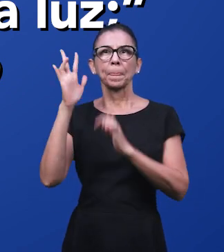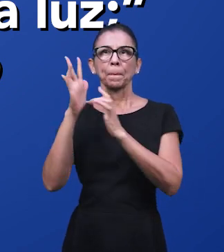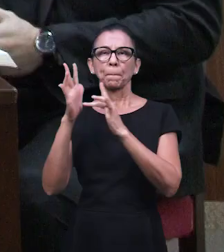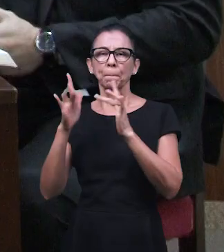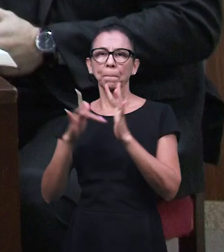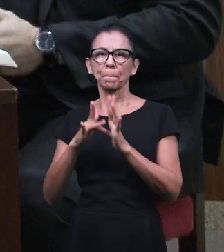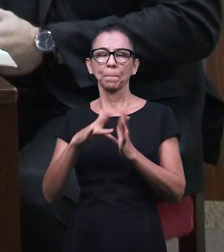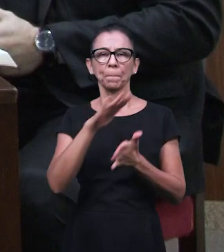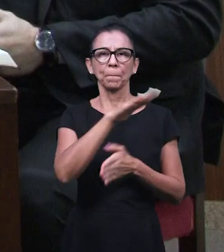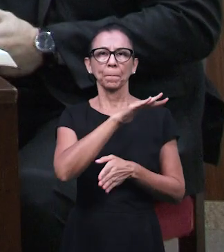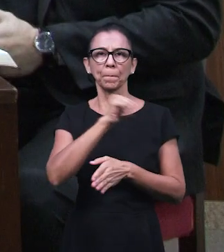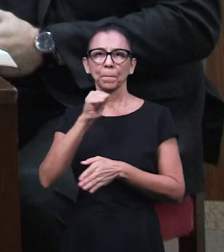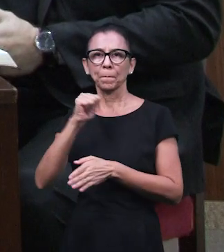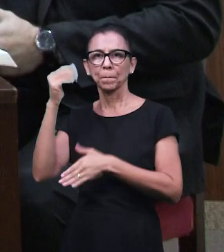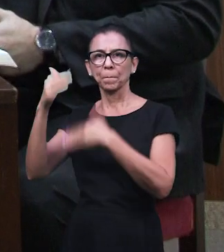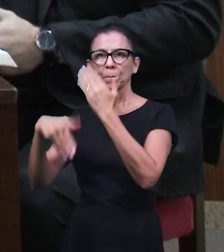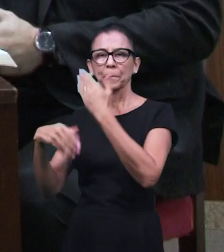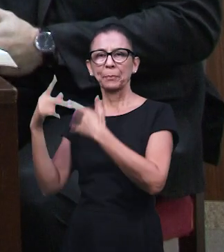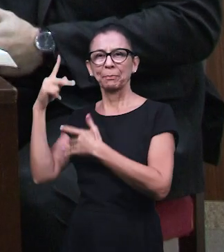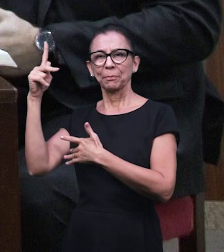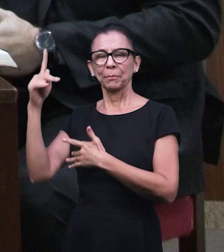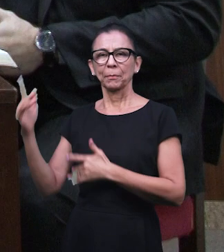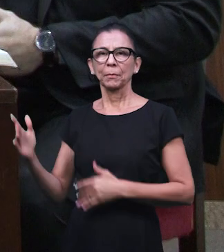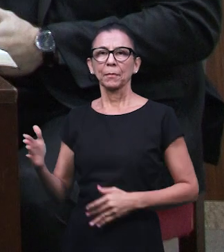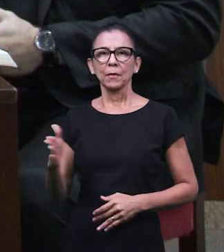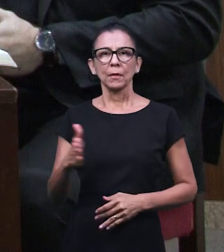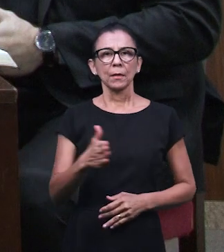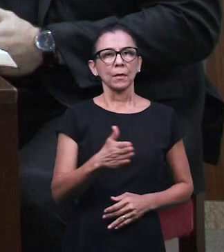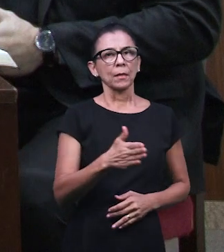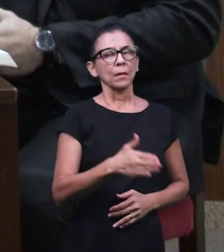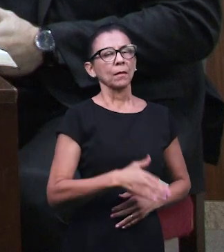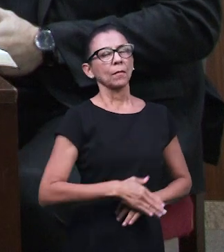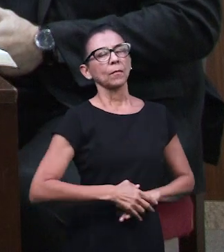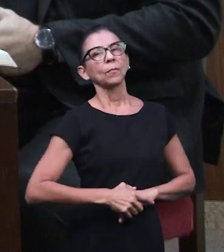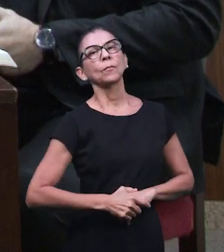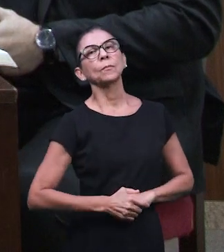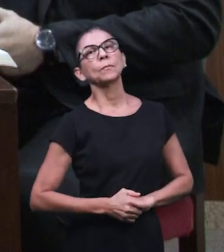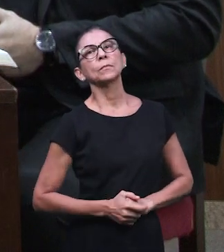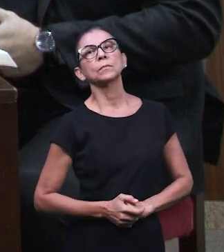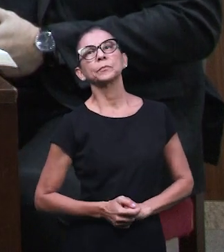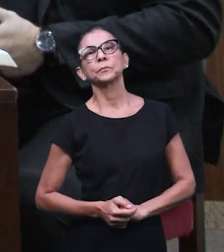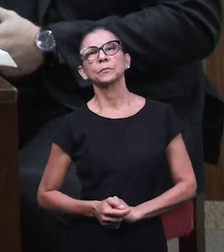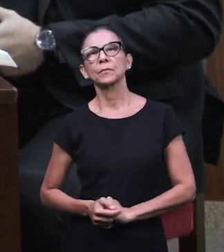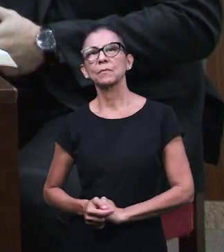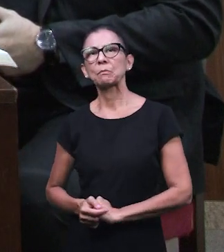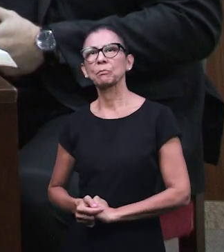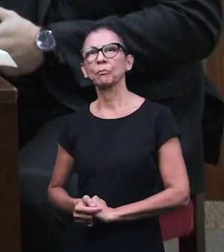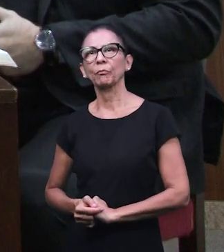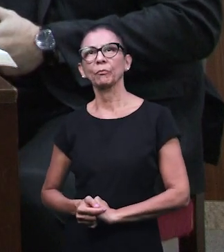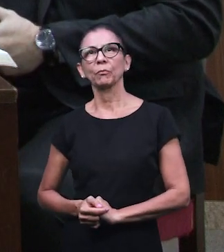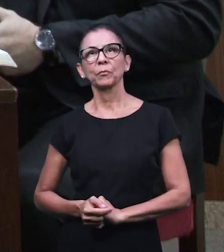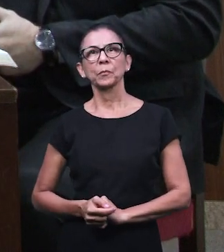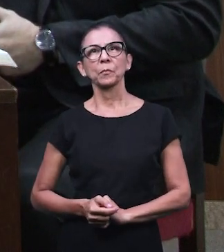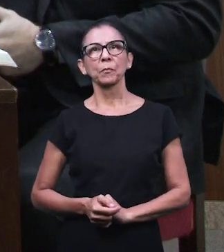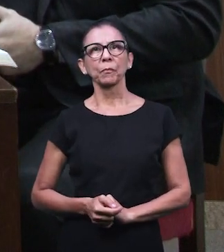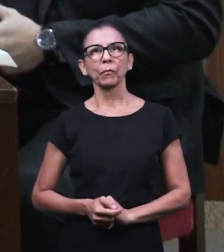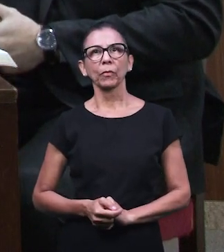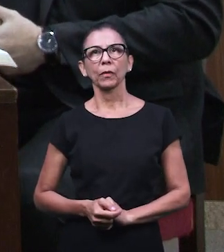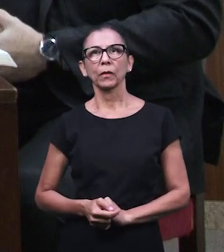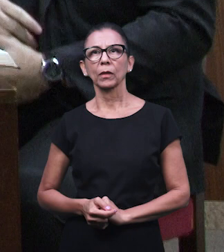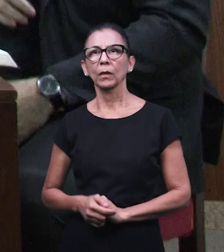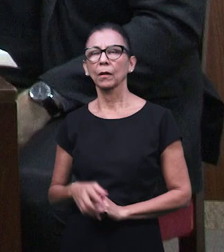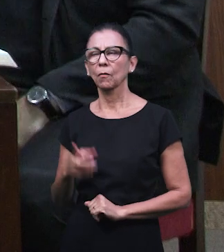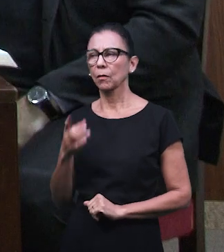a todos. Glória a Deus, meus irmãos. Luiz, você tem algum comentário a fazer sobre as respostas do Benjamin, da Vanusa?